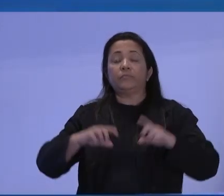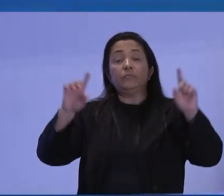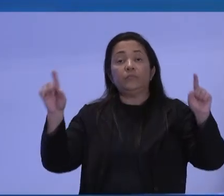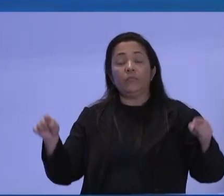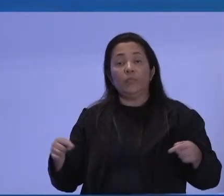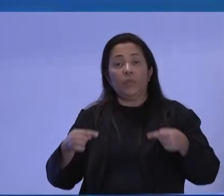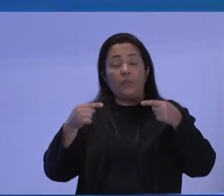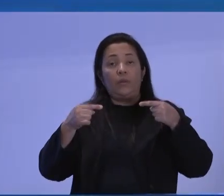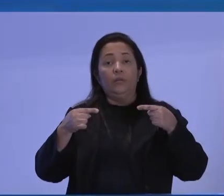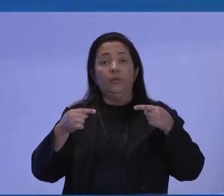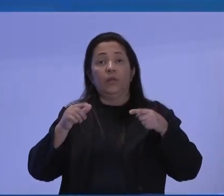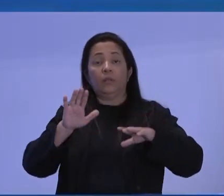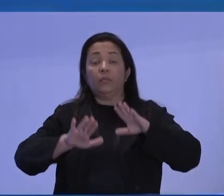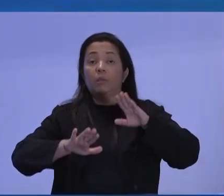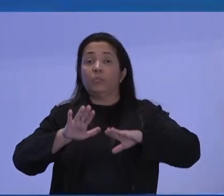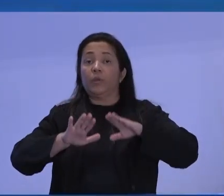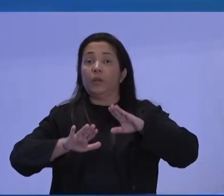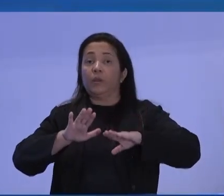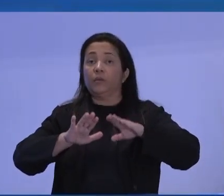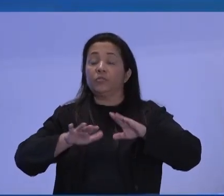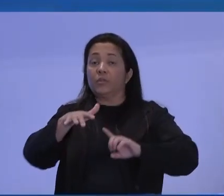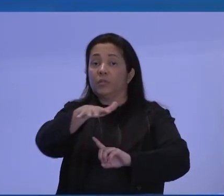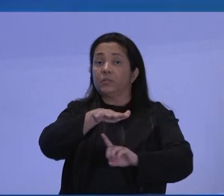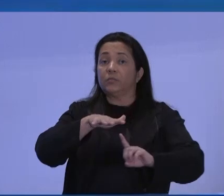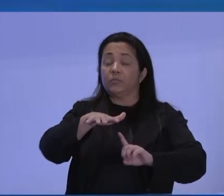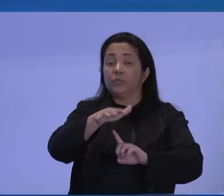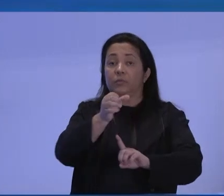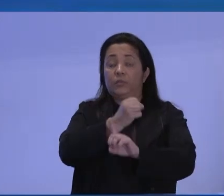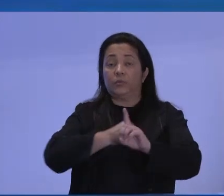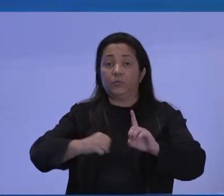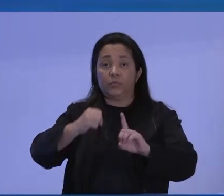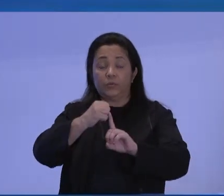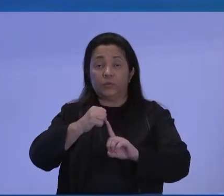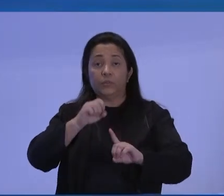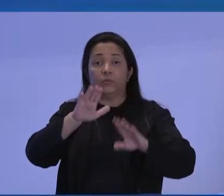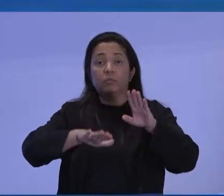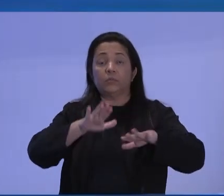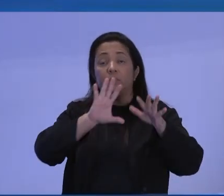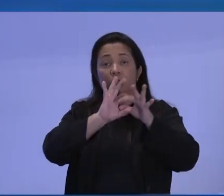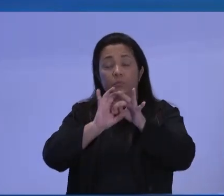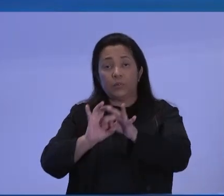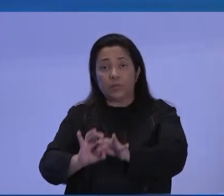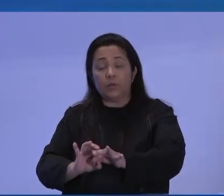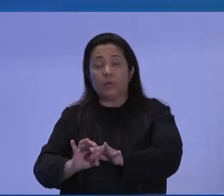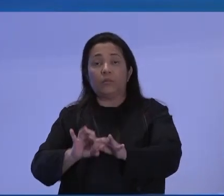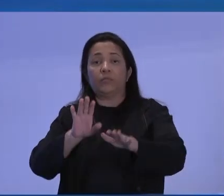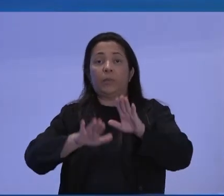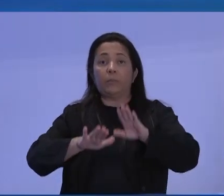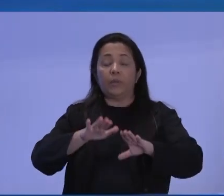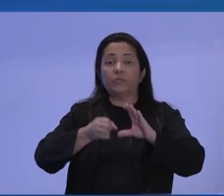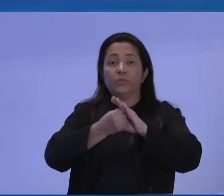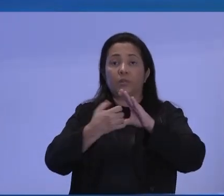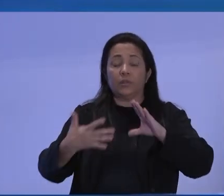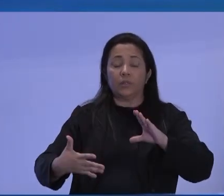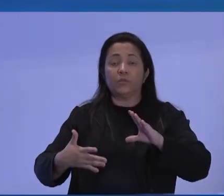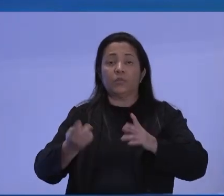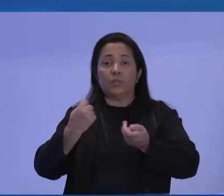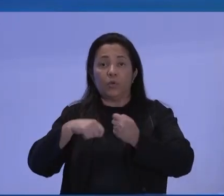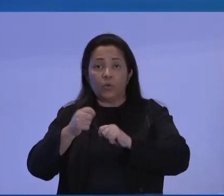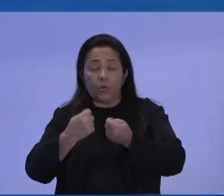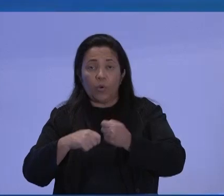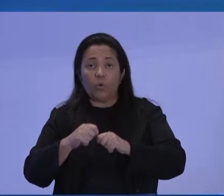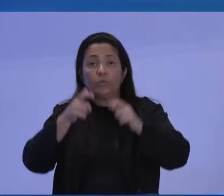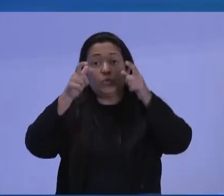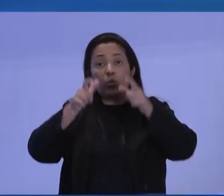questões político-sociais, mas também depende de outros cenários, como econômicos, geográficos. E o país, como o Brasil, a gente